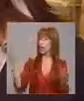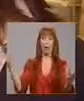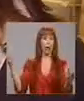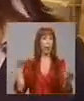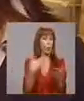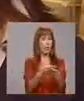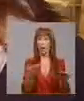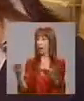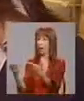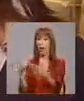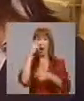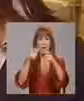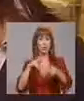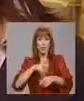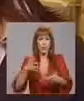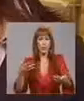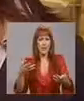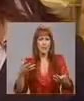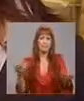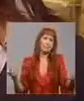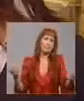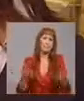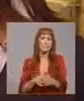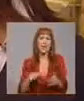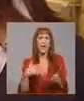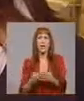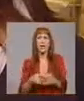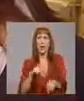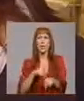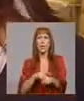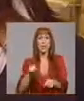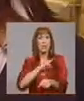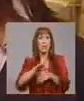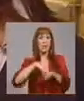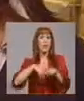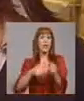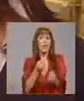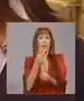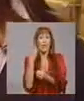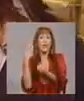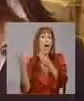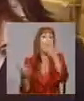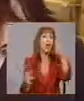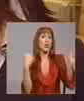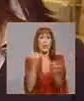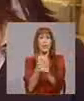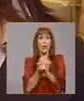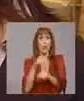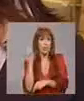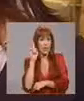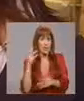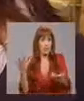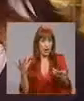de servir a população portuguesa e levando simultaneamente à privatização de um conjunto enorme de serviços